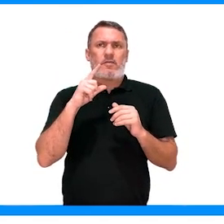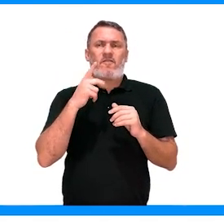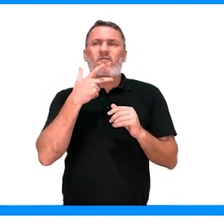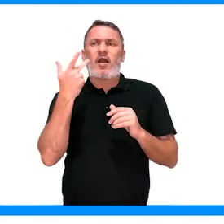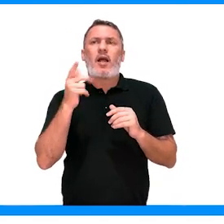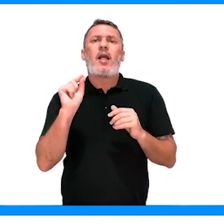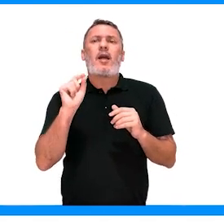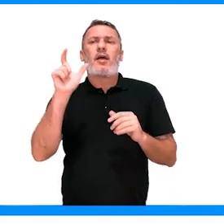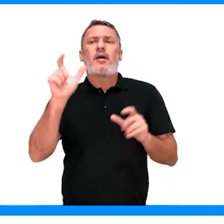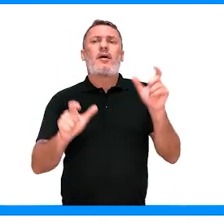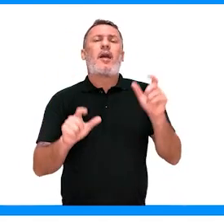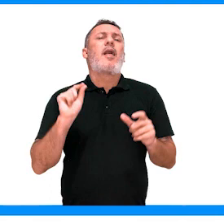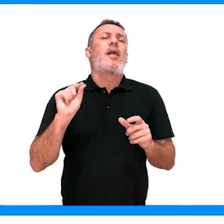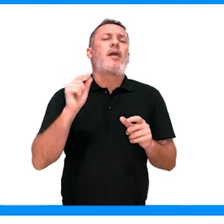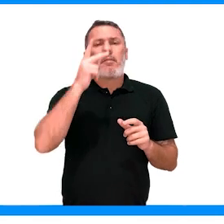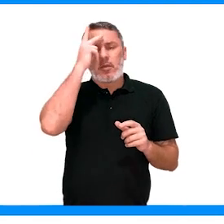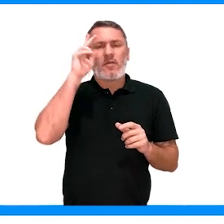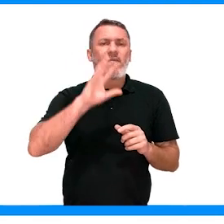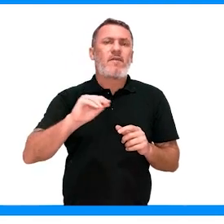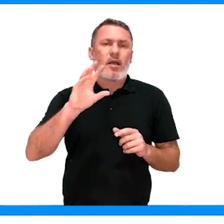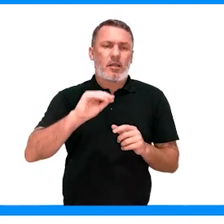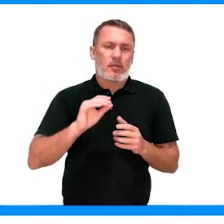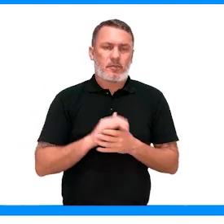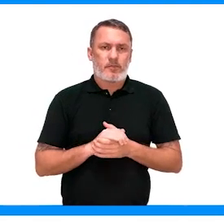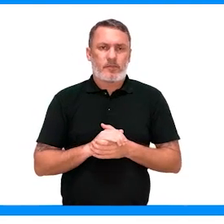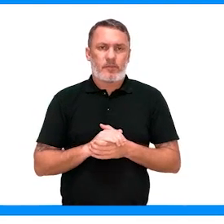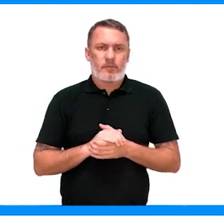falando. E o